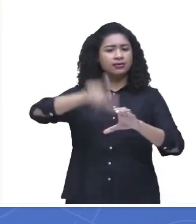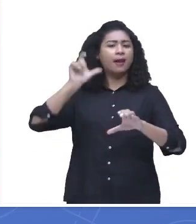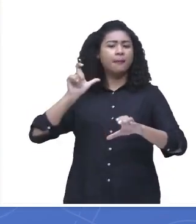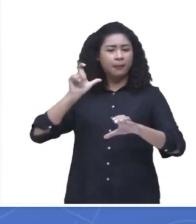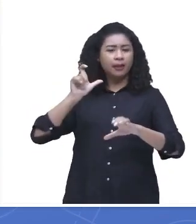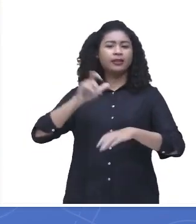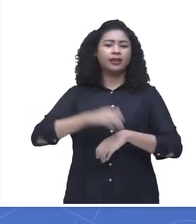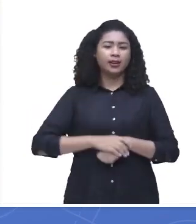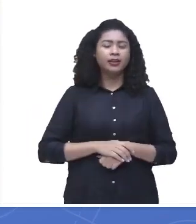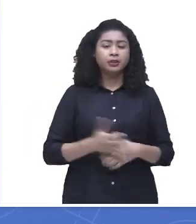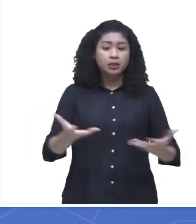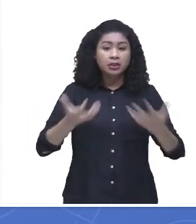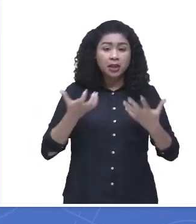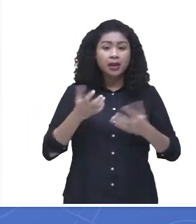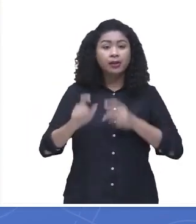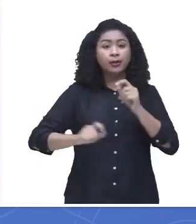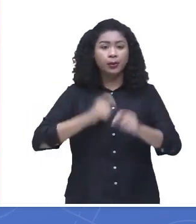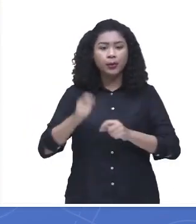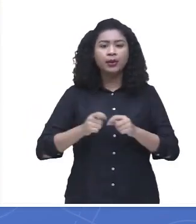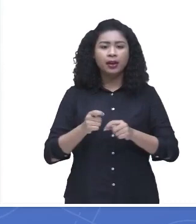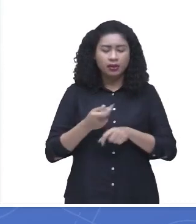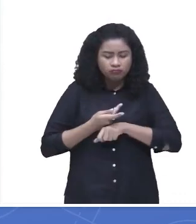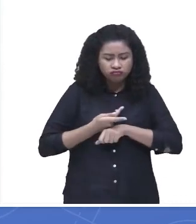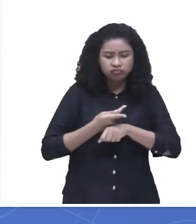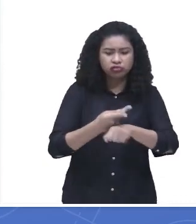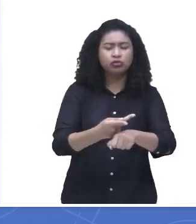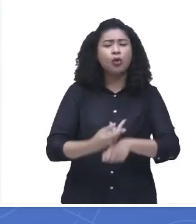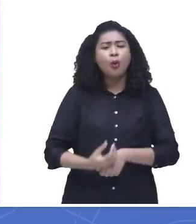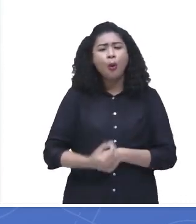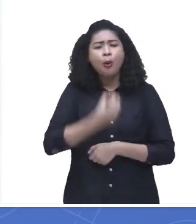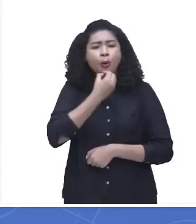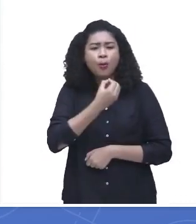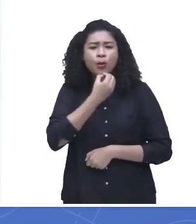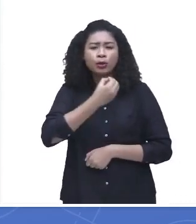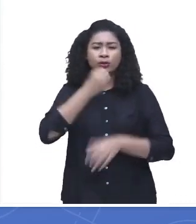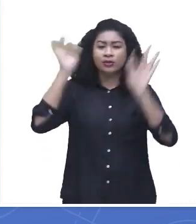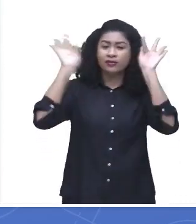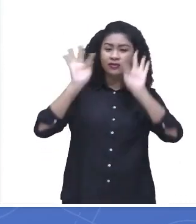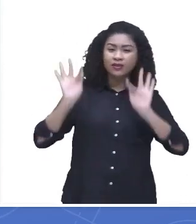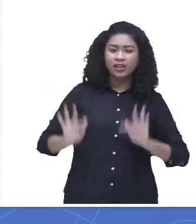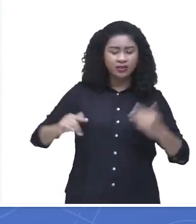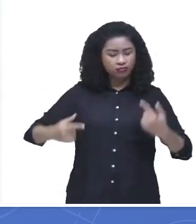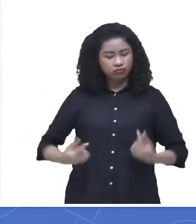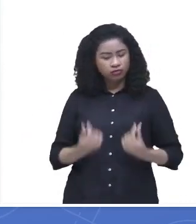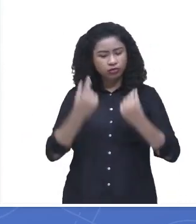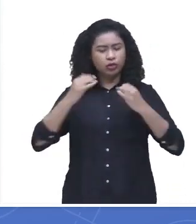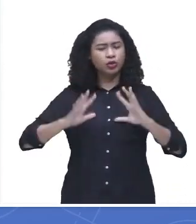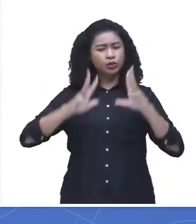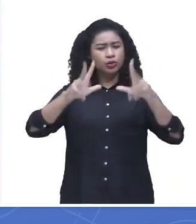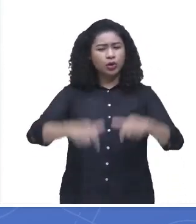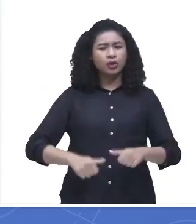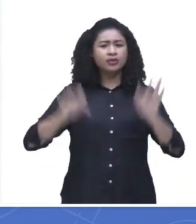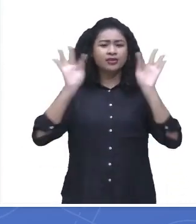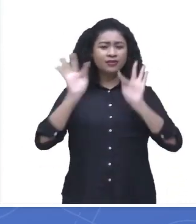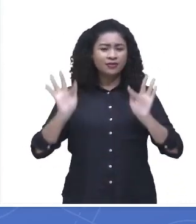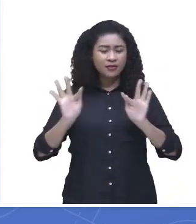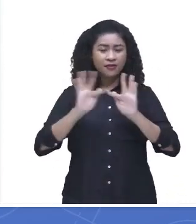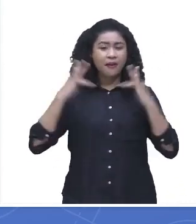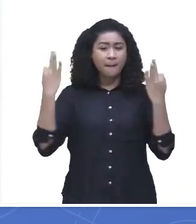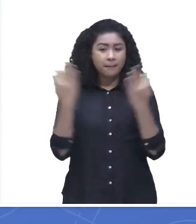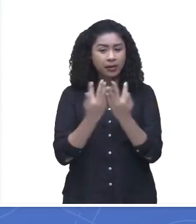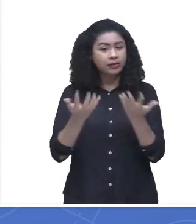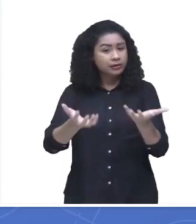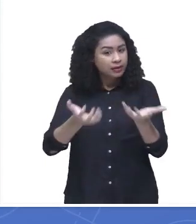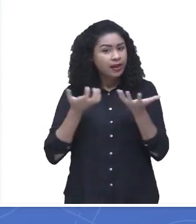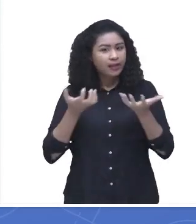por oportunidades, prosperidade e felicidade por todas as famílias, apregoando valores que mais tarde